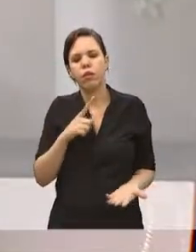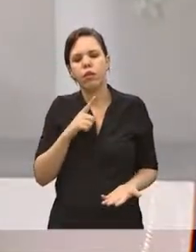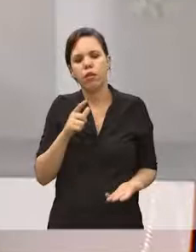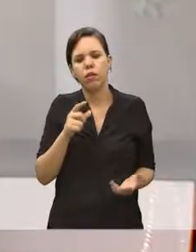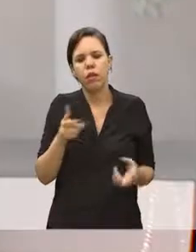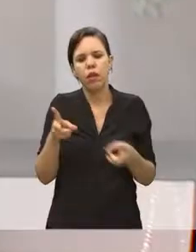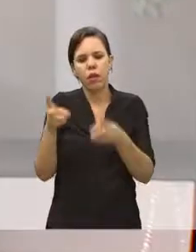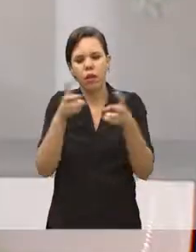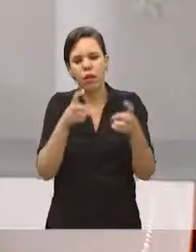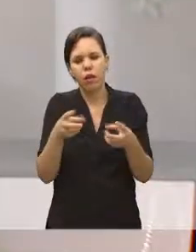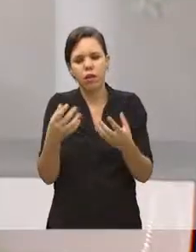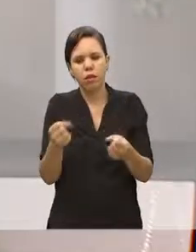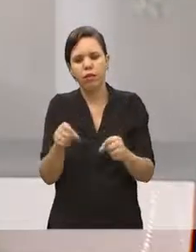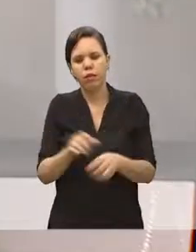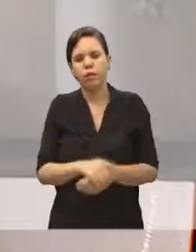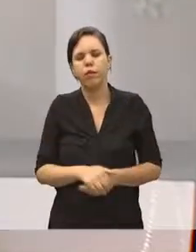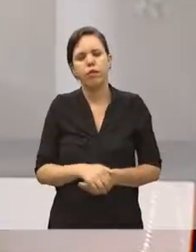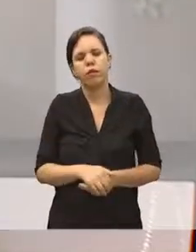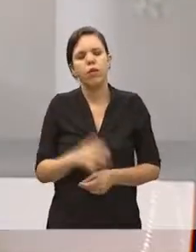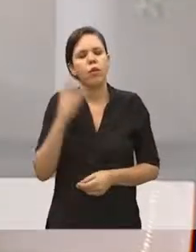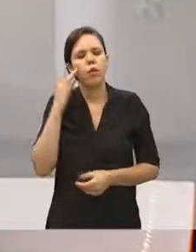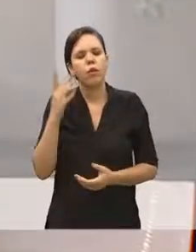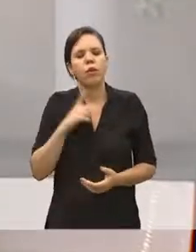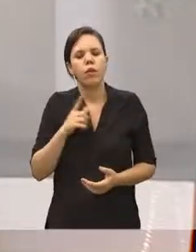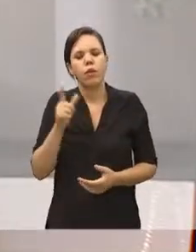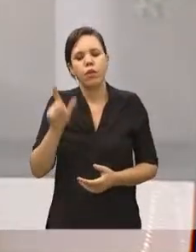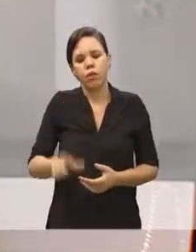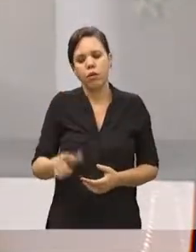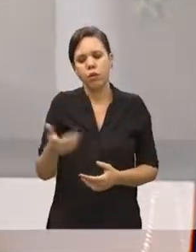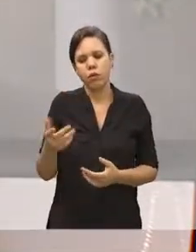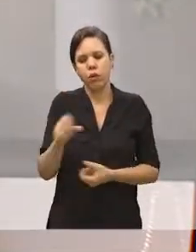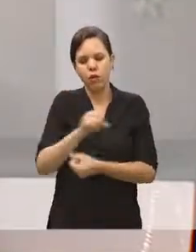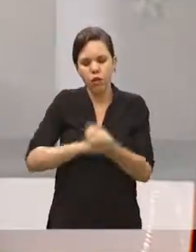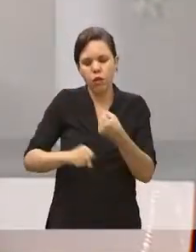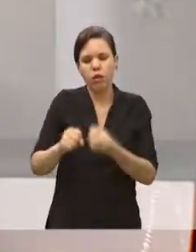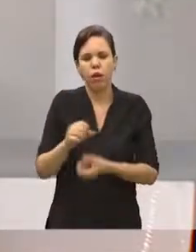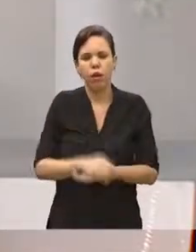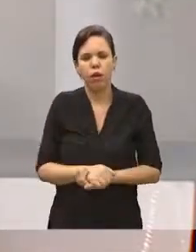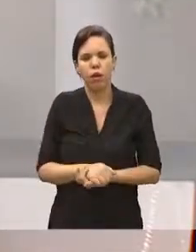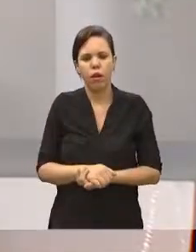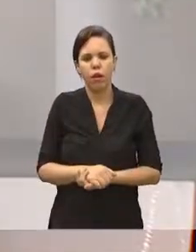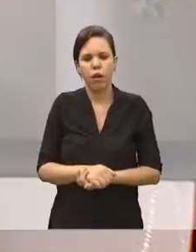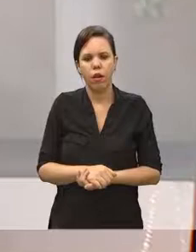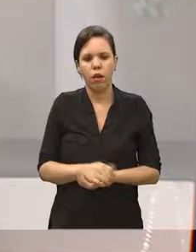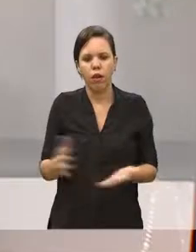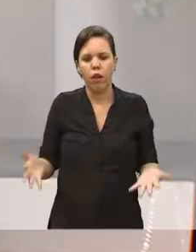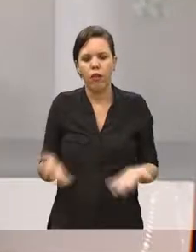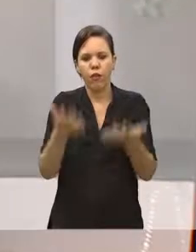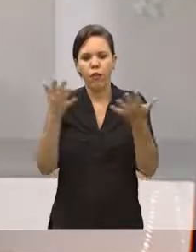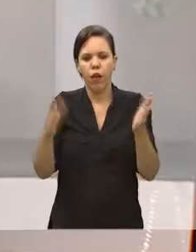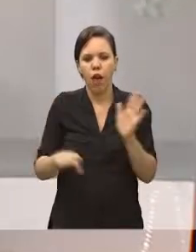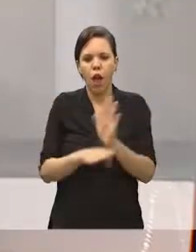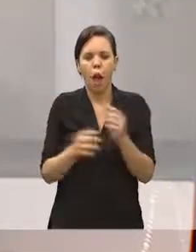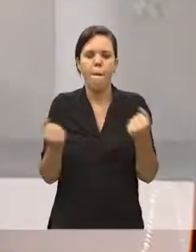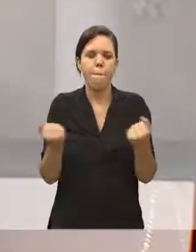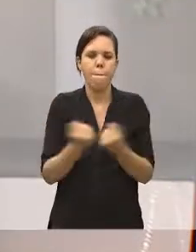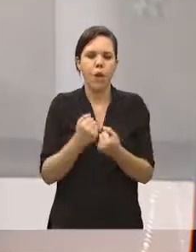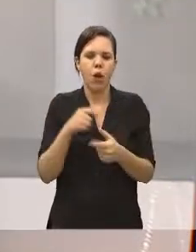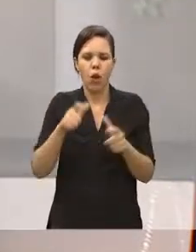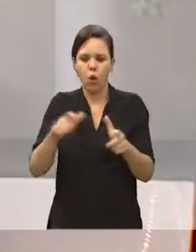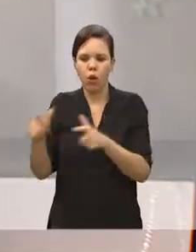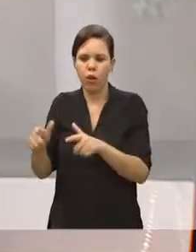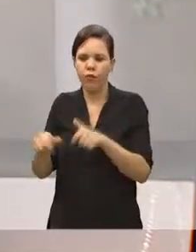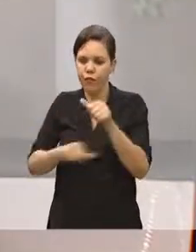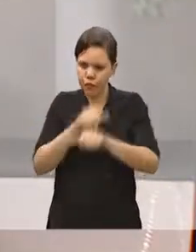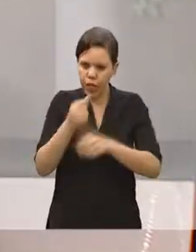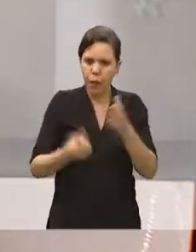olhar. Eu acho que ser sustentável também é fomentar o mercado local. Então isso acaba gerando mais emprego, acaba